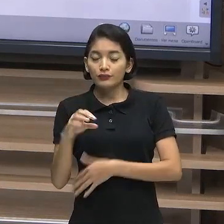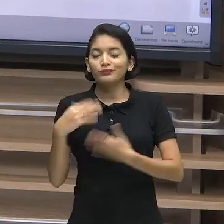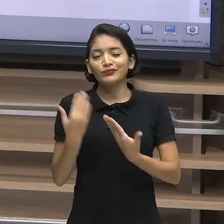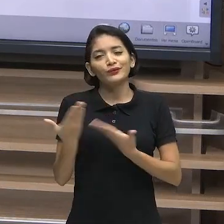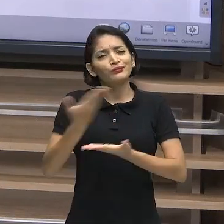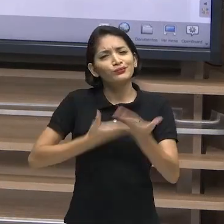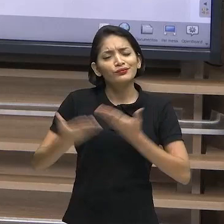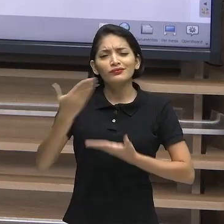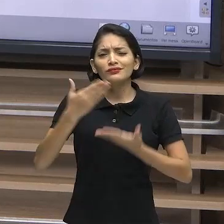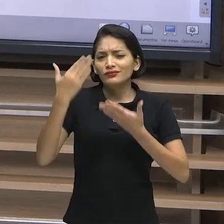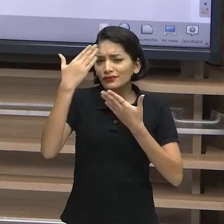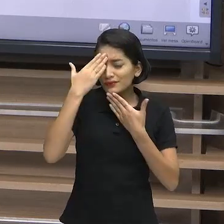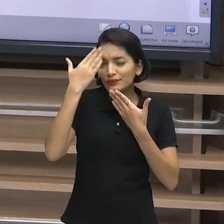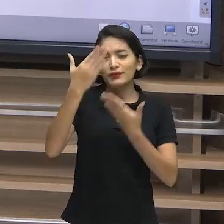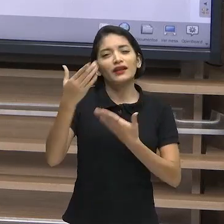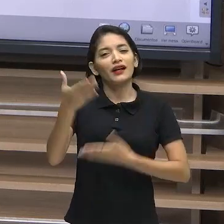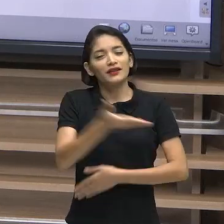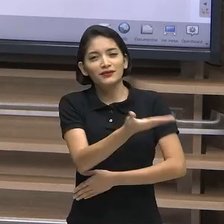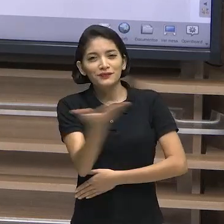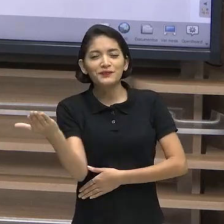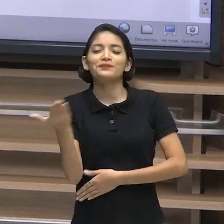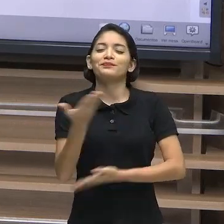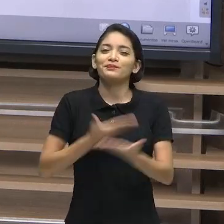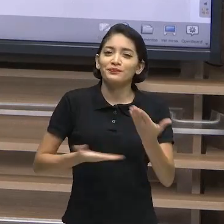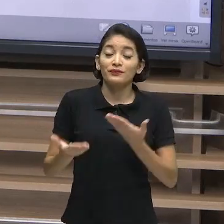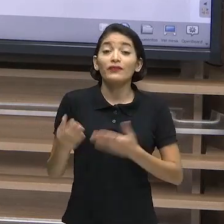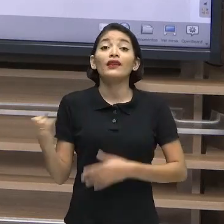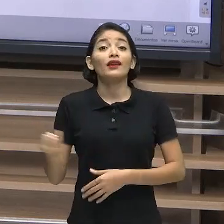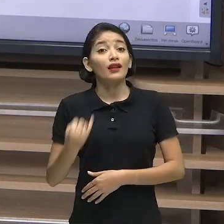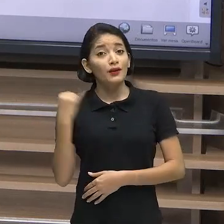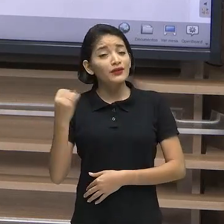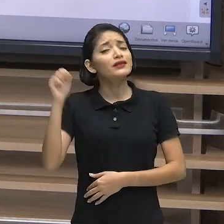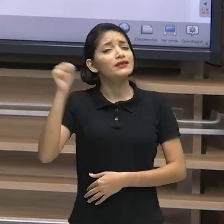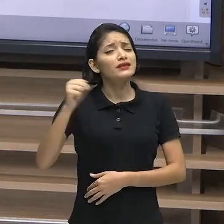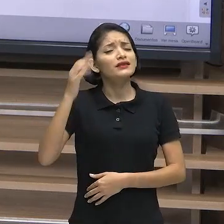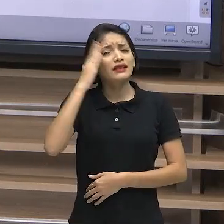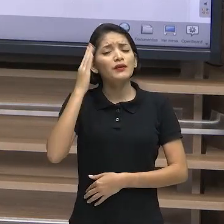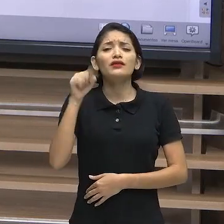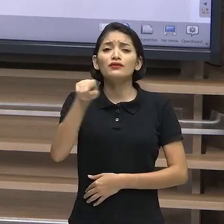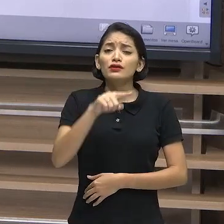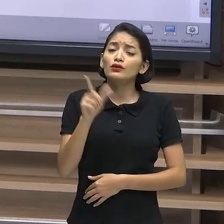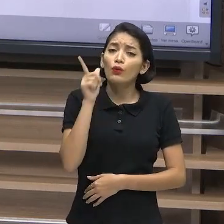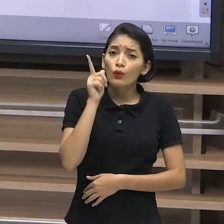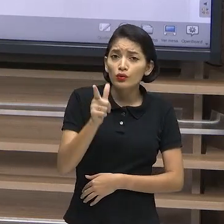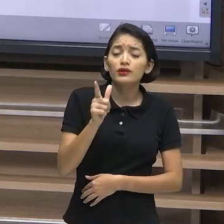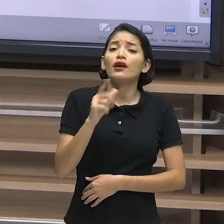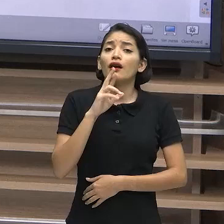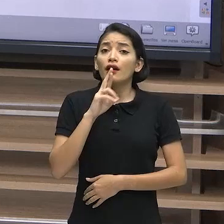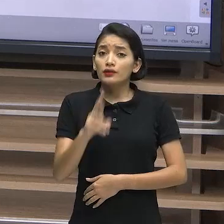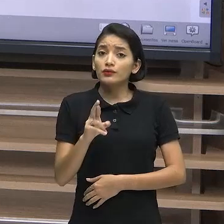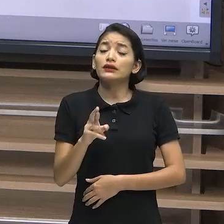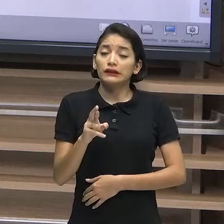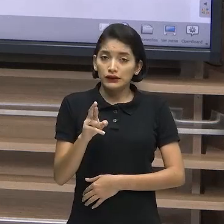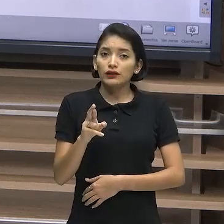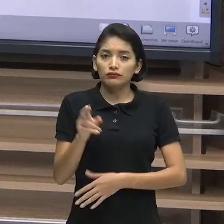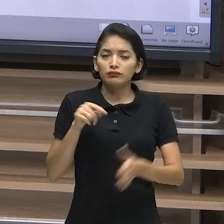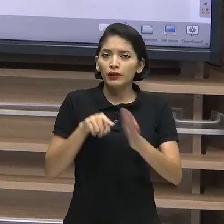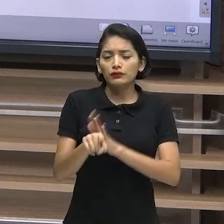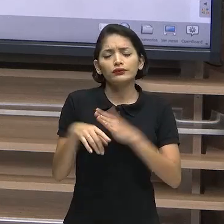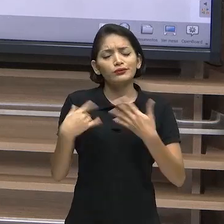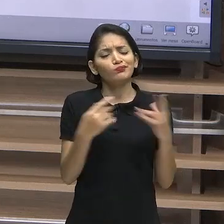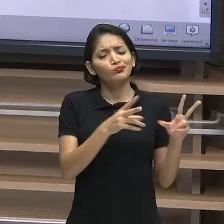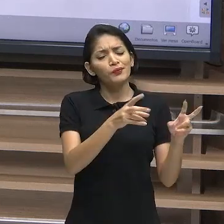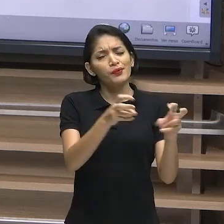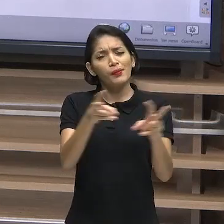Obrigada a vocês, alunos, que estão interagindo. É bem importante a gente saber se vocês estão conseguindo compreender a questão. Pelo que eu percebi ali,